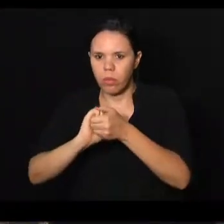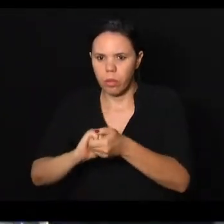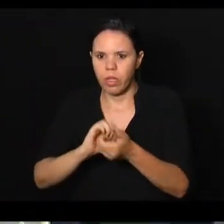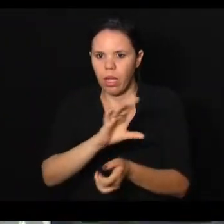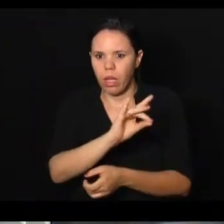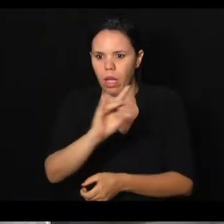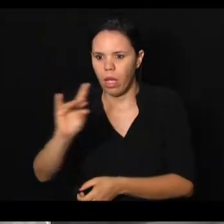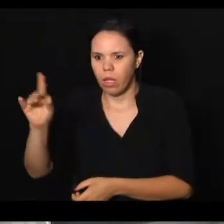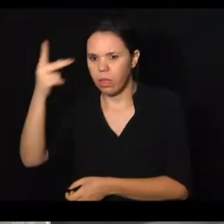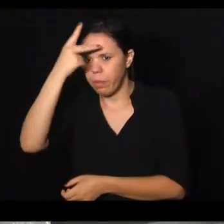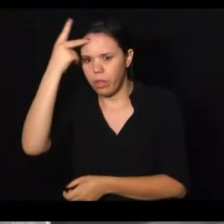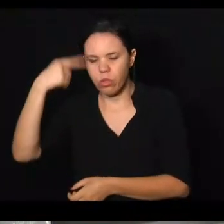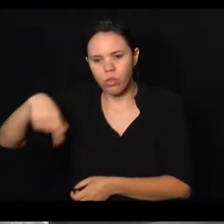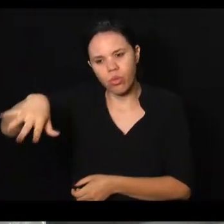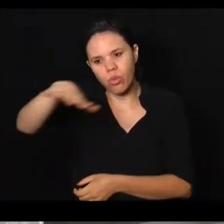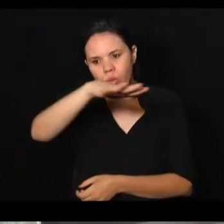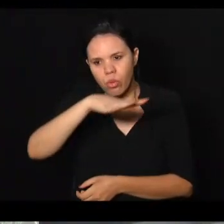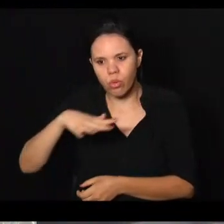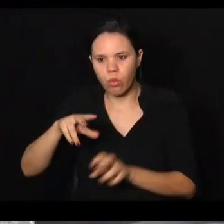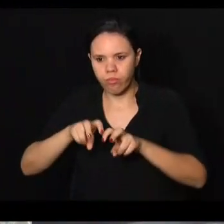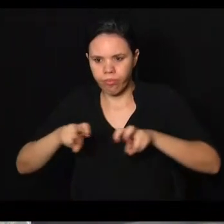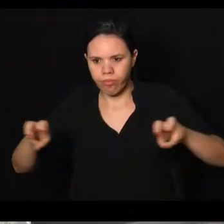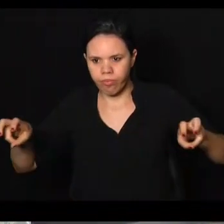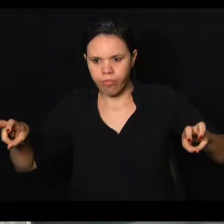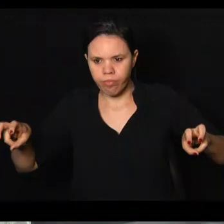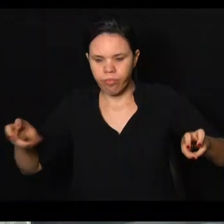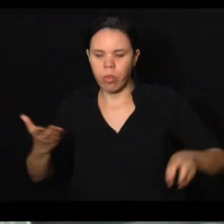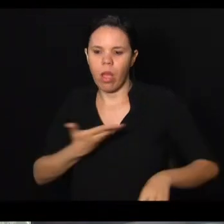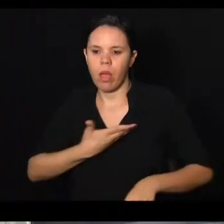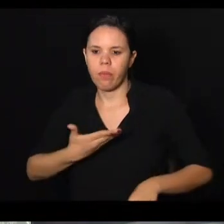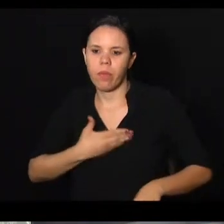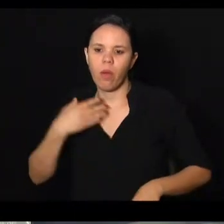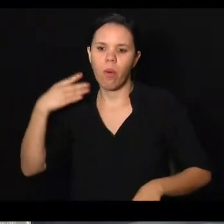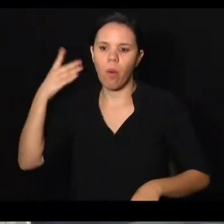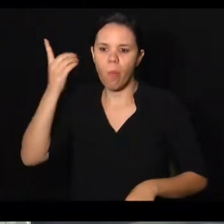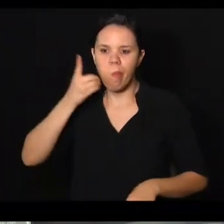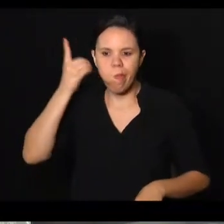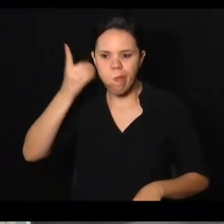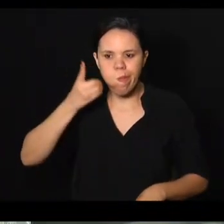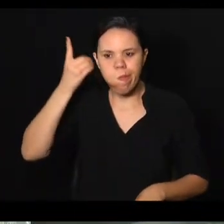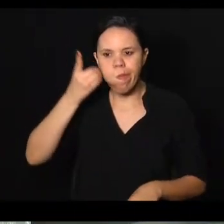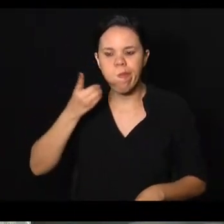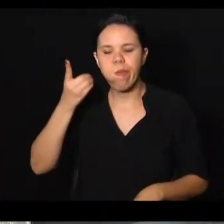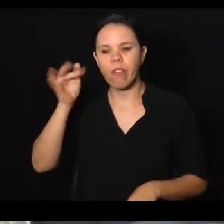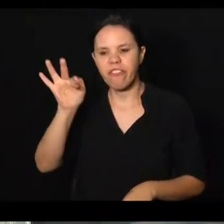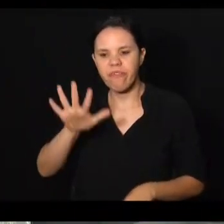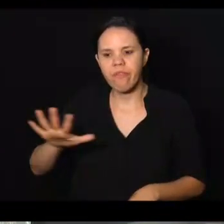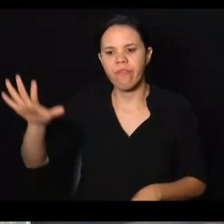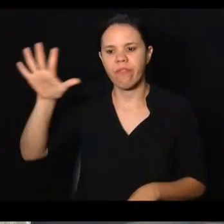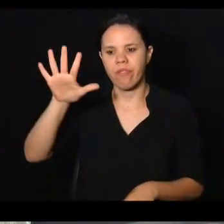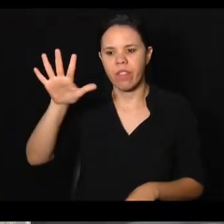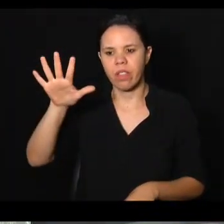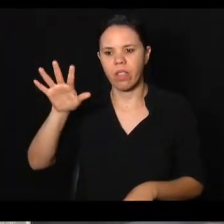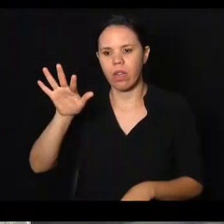meu querido amigo pastor, deputado federal Paulo Freire. Para nós é uma honra e eu tenho certeza que Campinas hoje é um grande